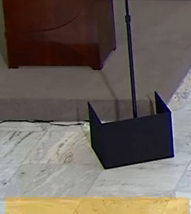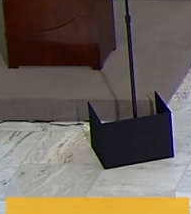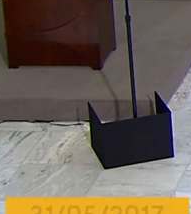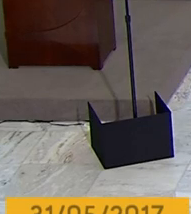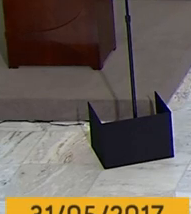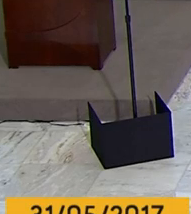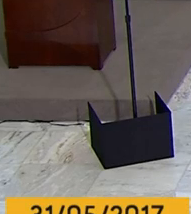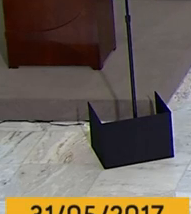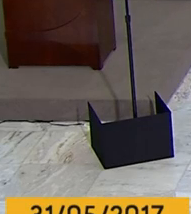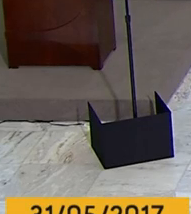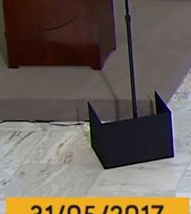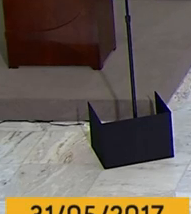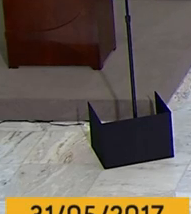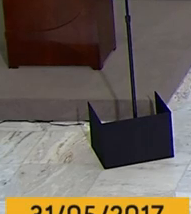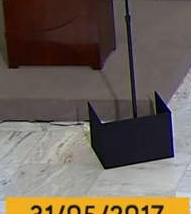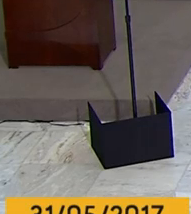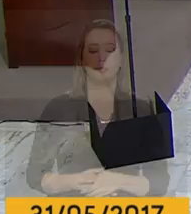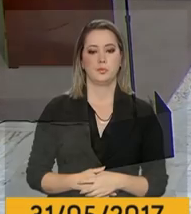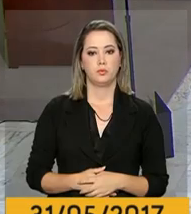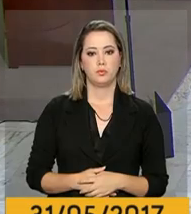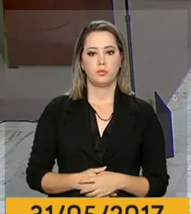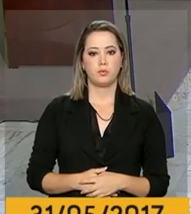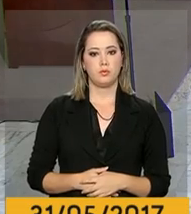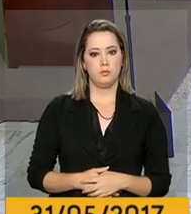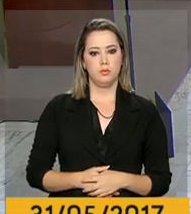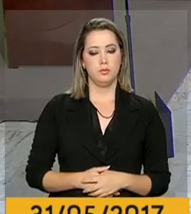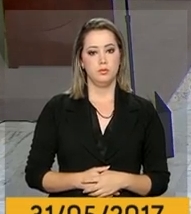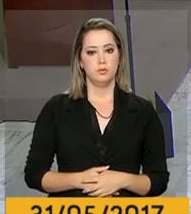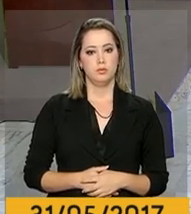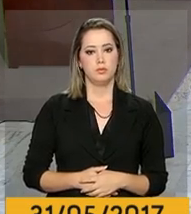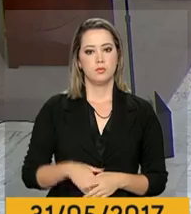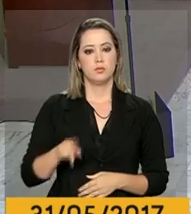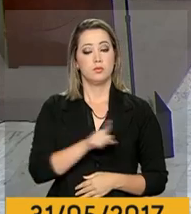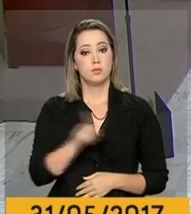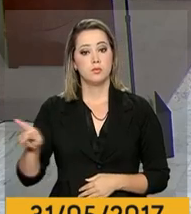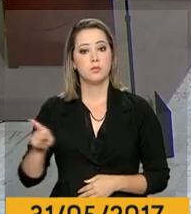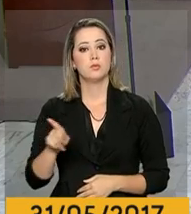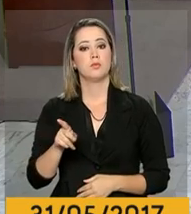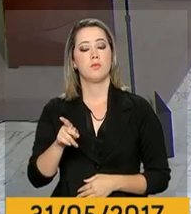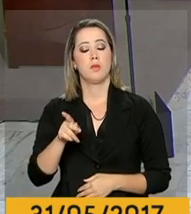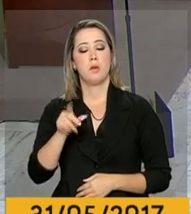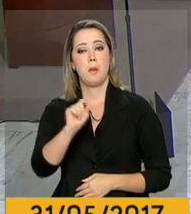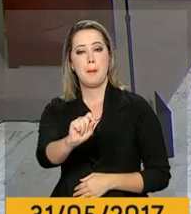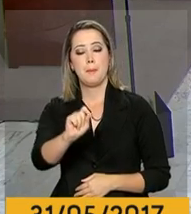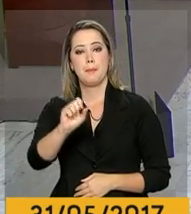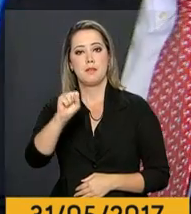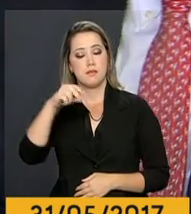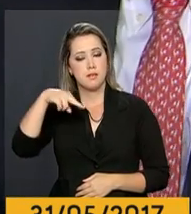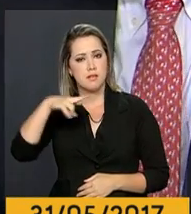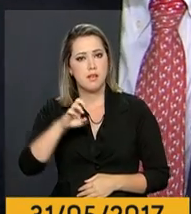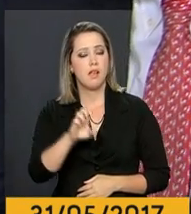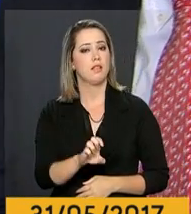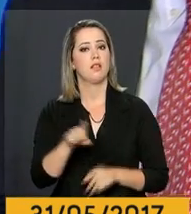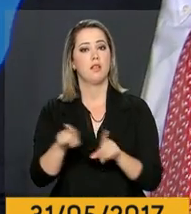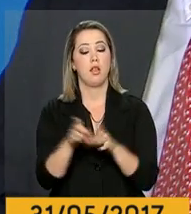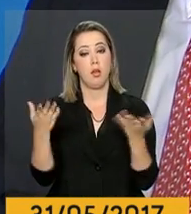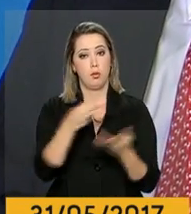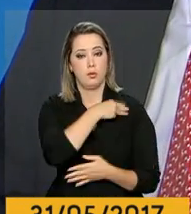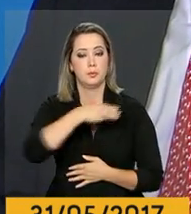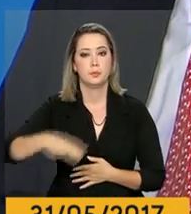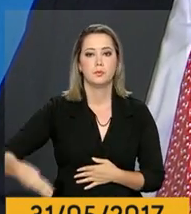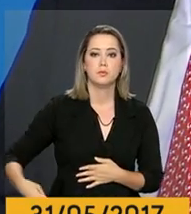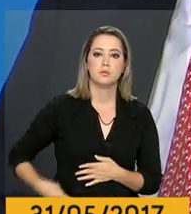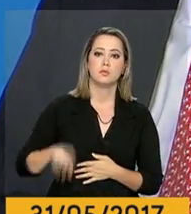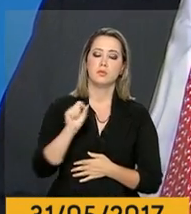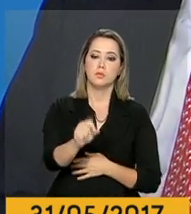Senhor presidente José Sarney, Torquato Jardim, agora ministro da Justiça e Segurança Pública,